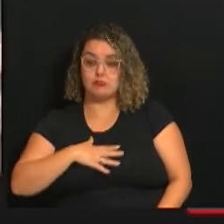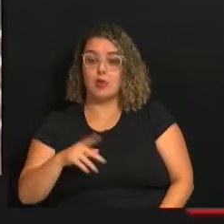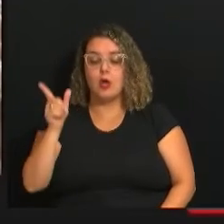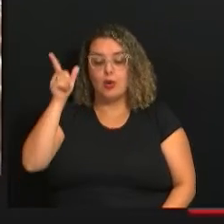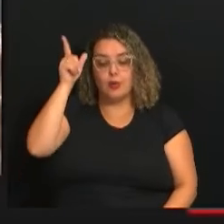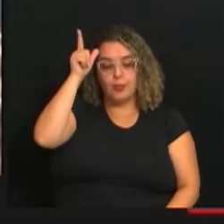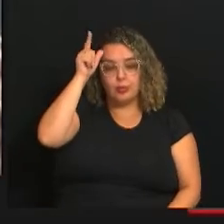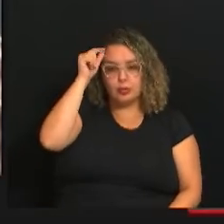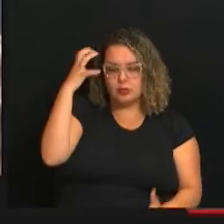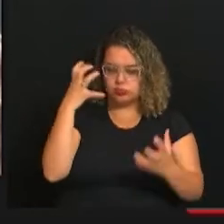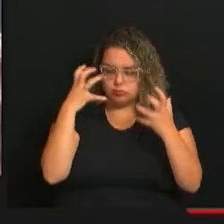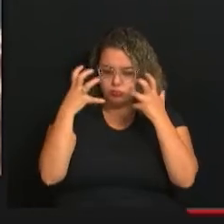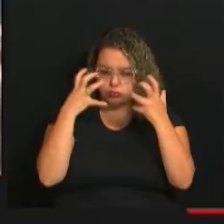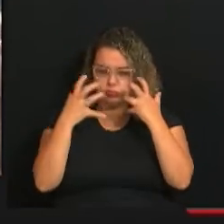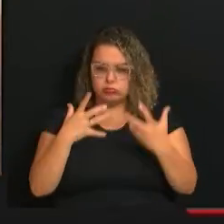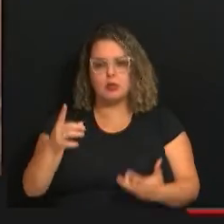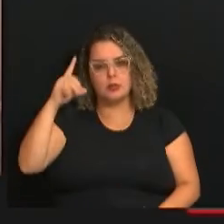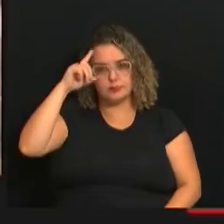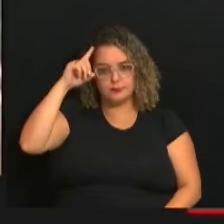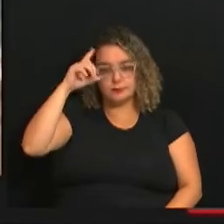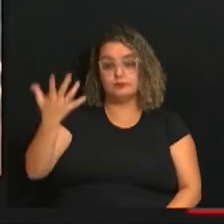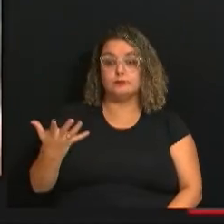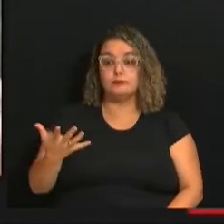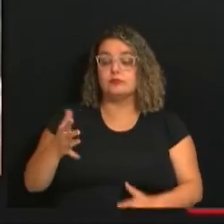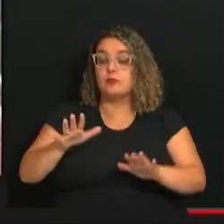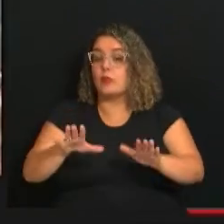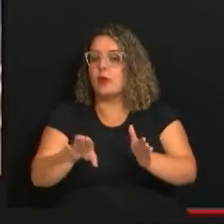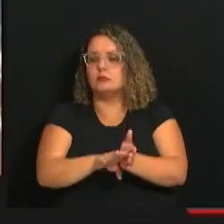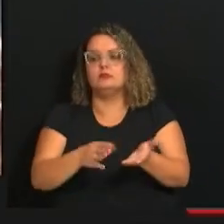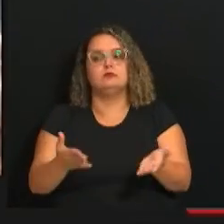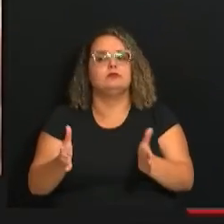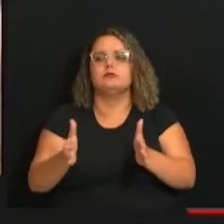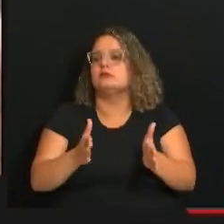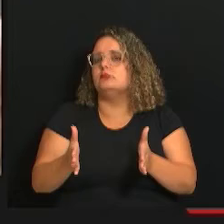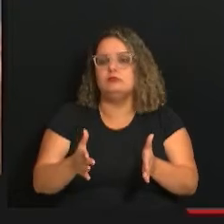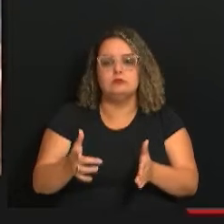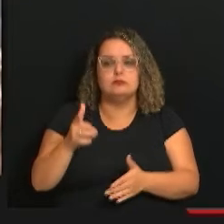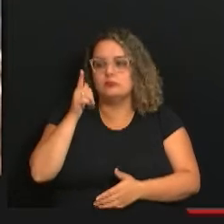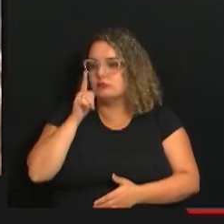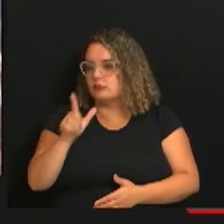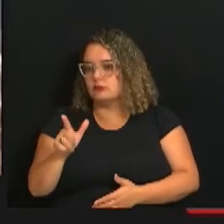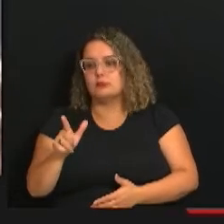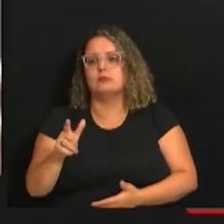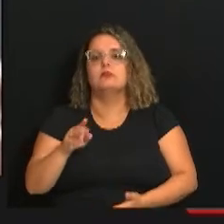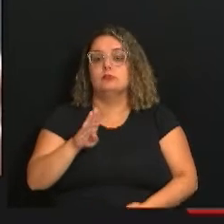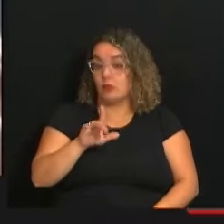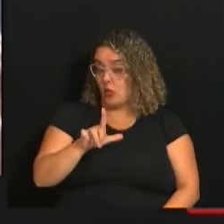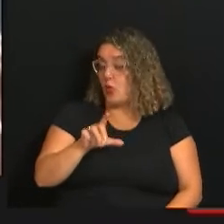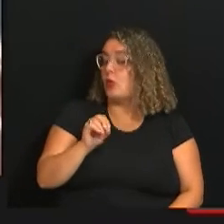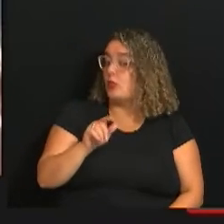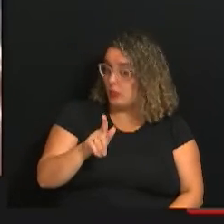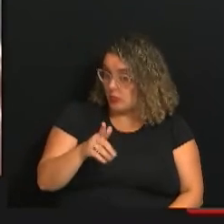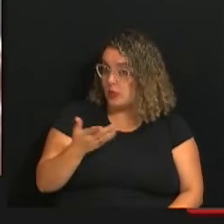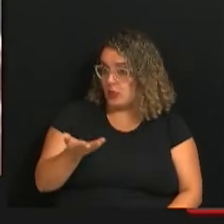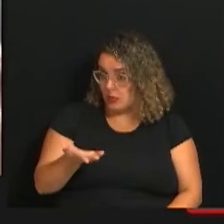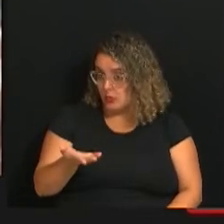vazão à minha necessidade de escrever, eu tinha um blog, mas com